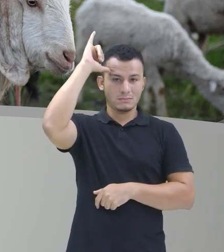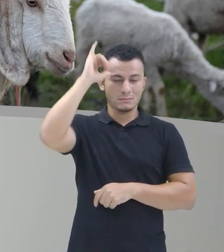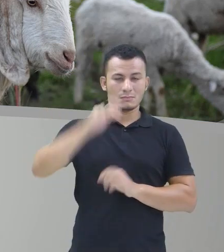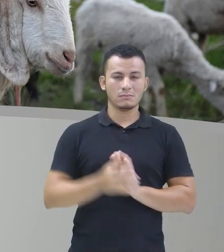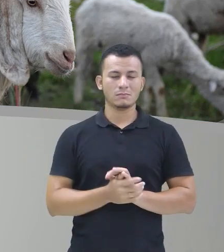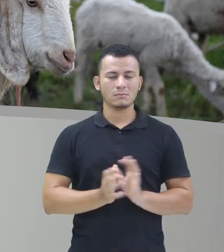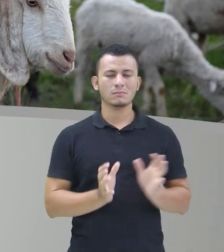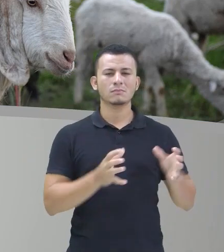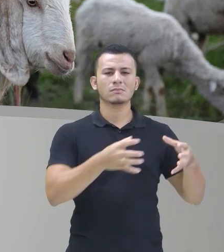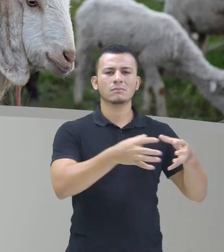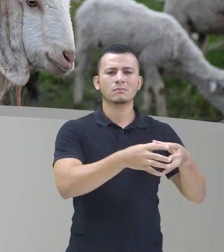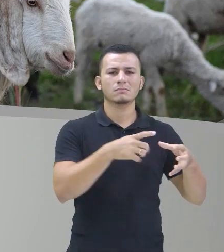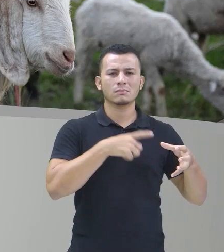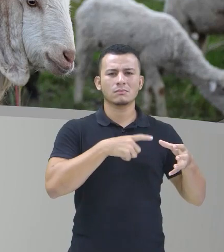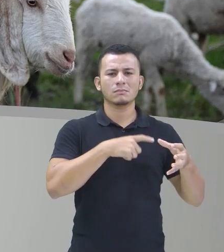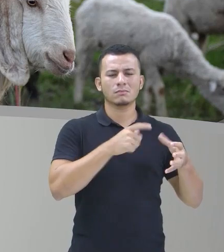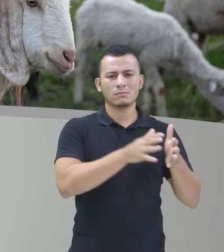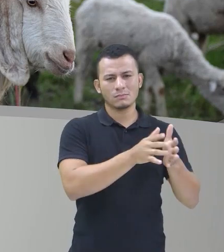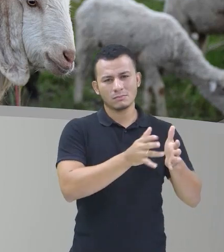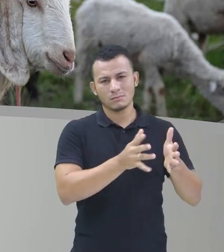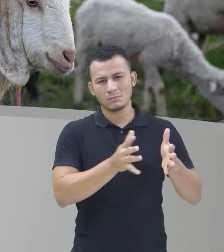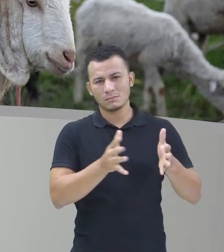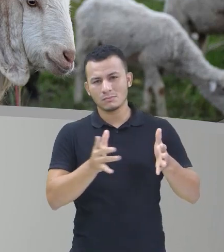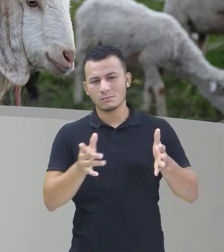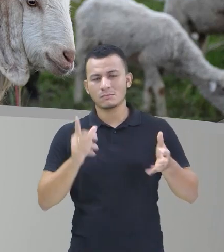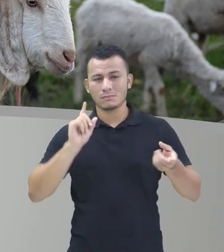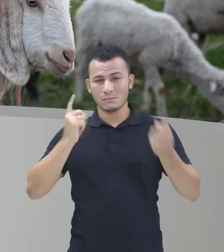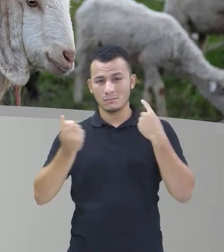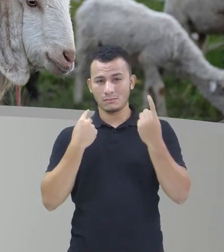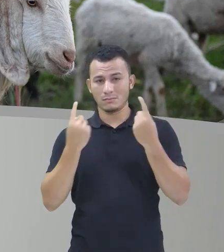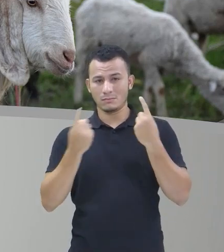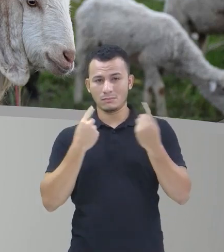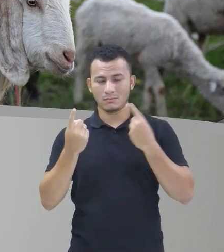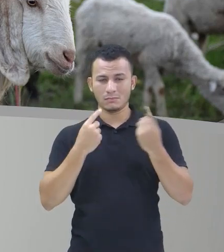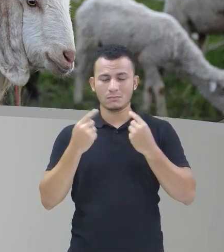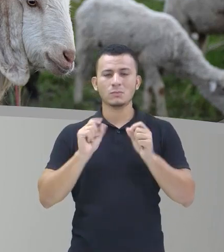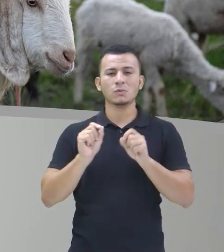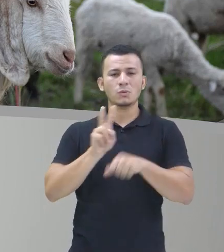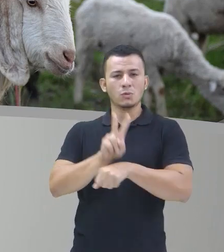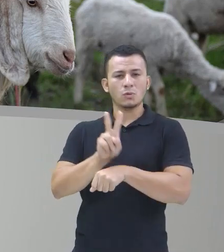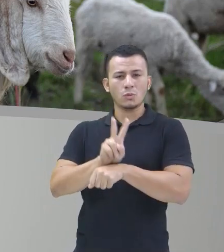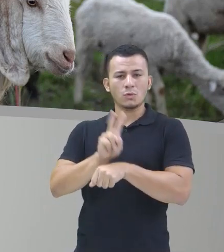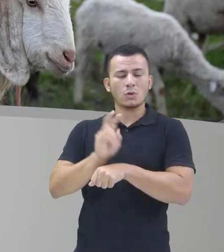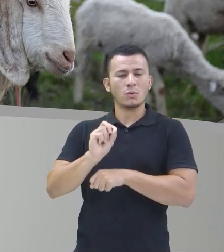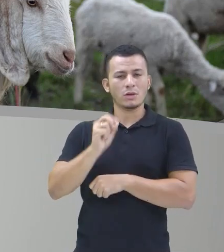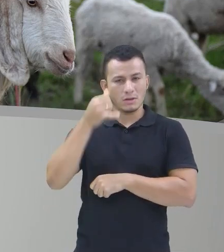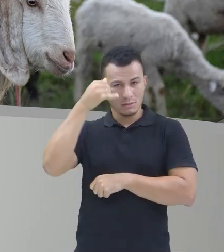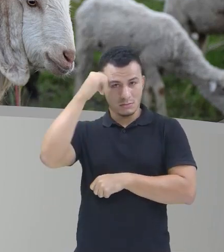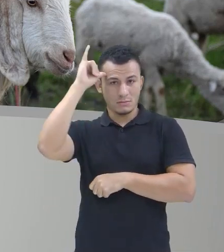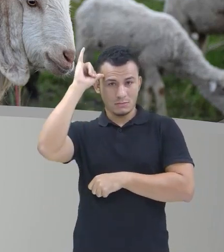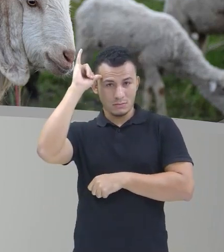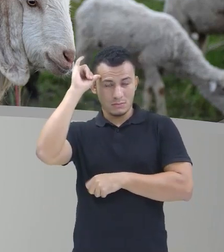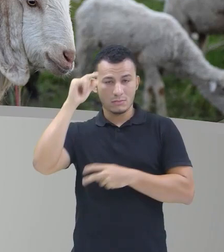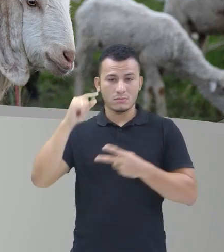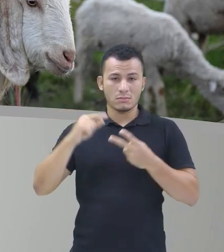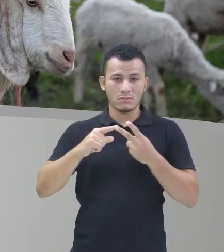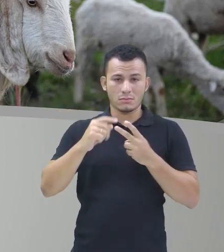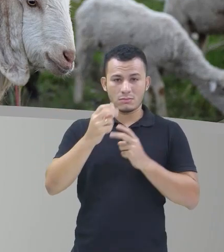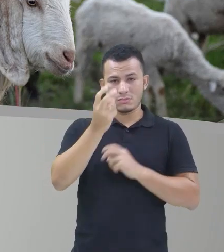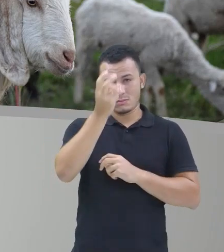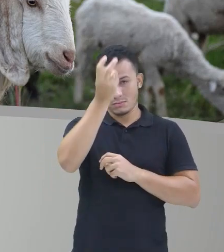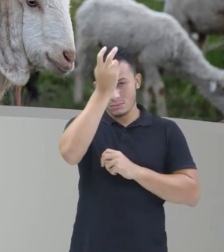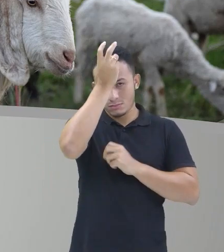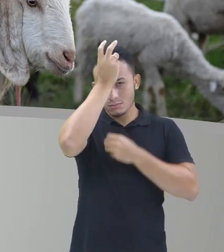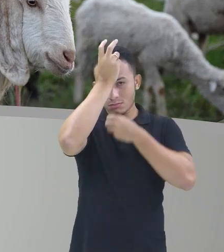se concentrando ao longo das principais rodovias, com criação de bovinos,